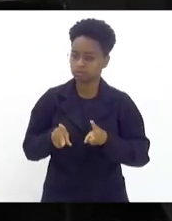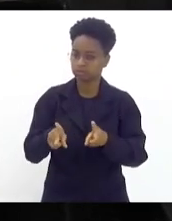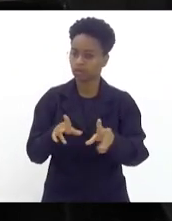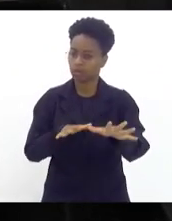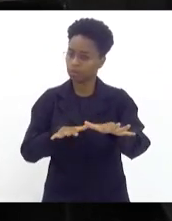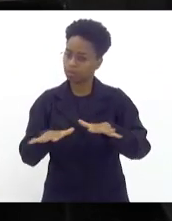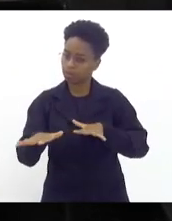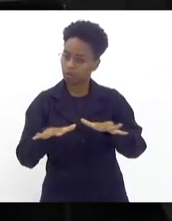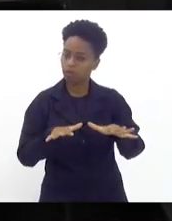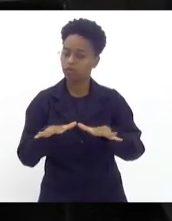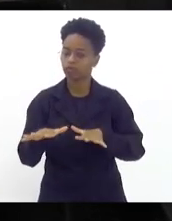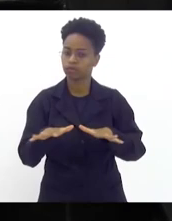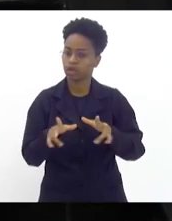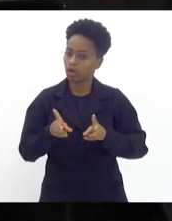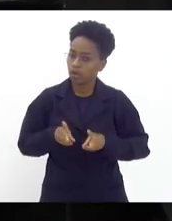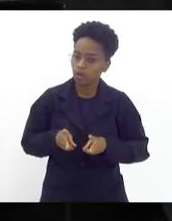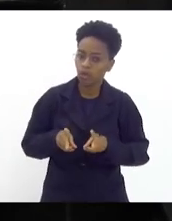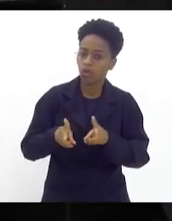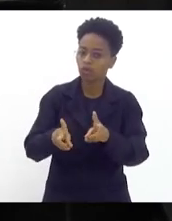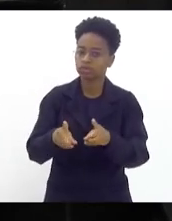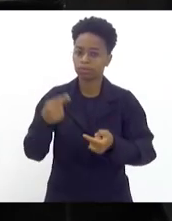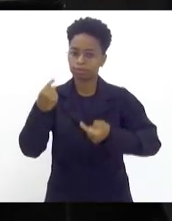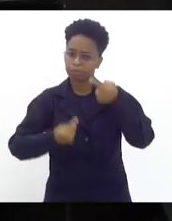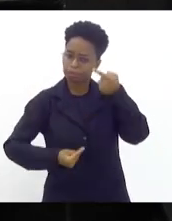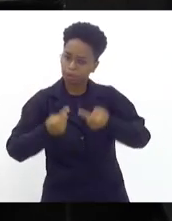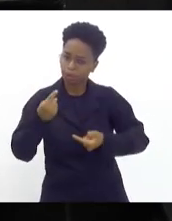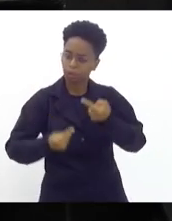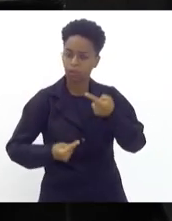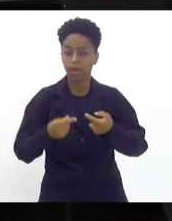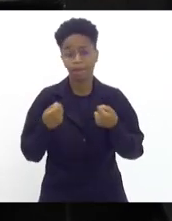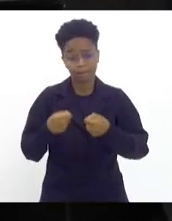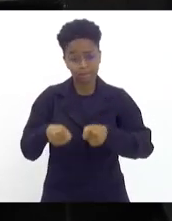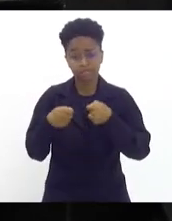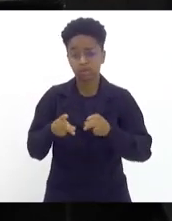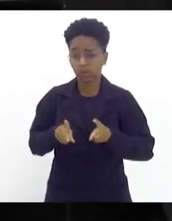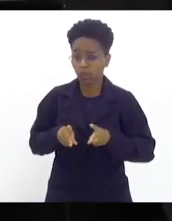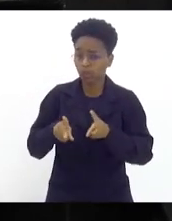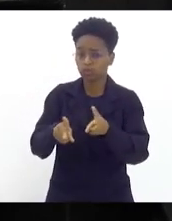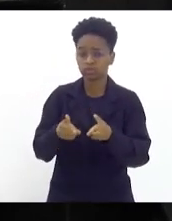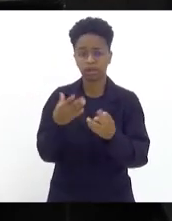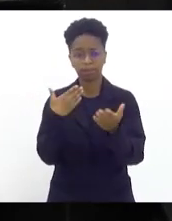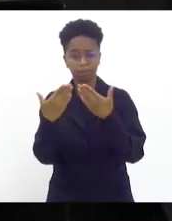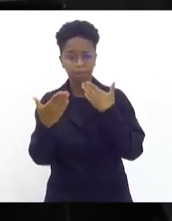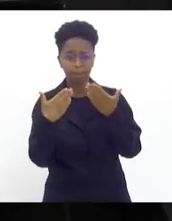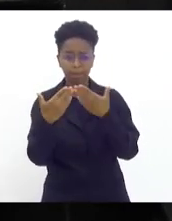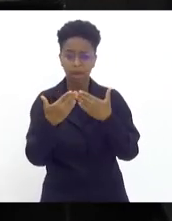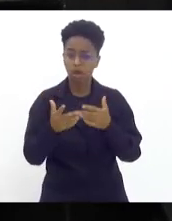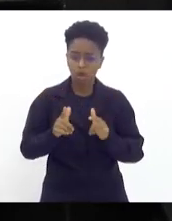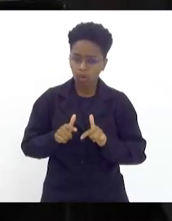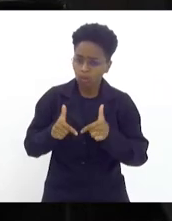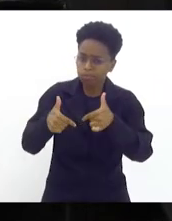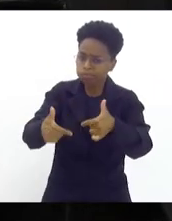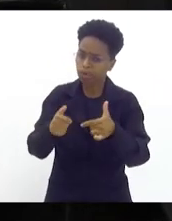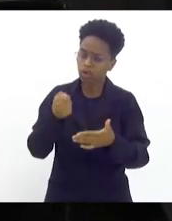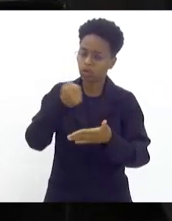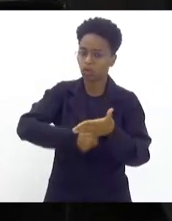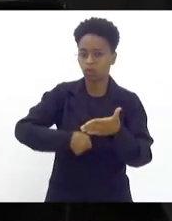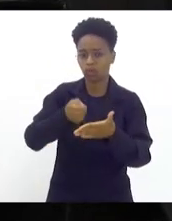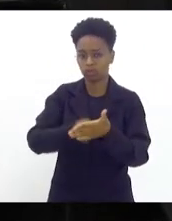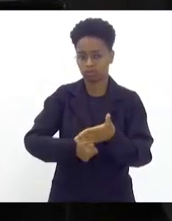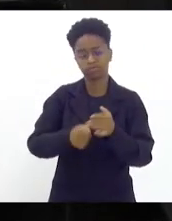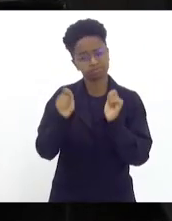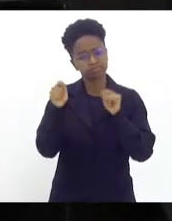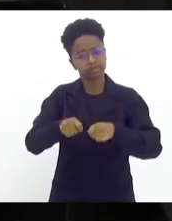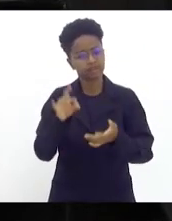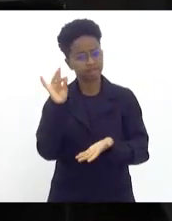mobilizado permanecer com o debate buscar o diálogo seguindo a luta para que